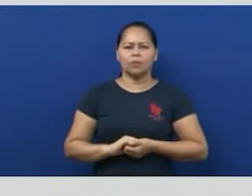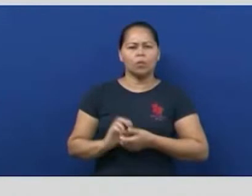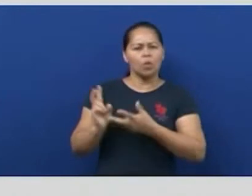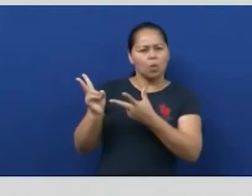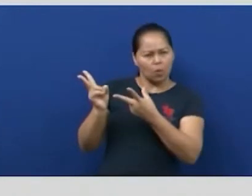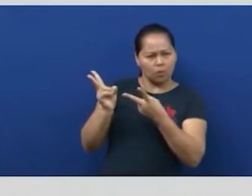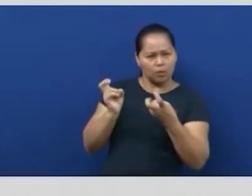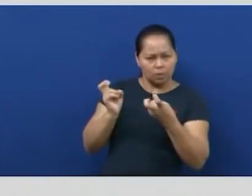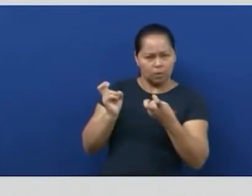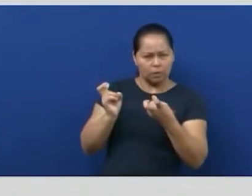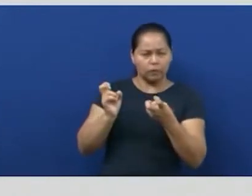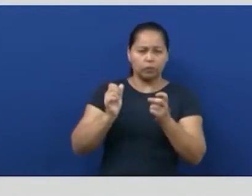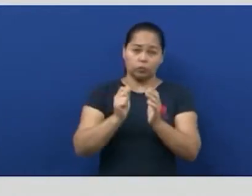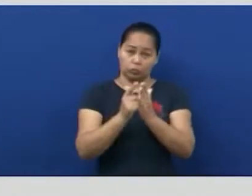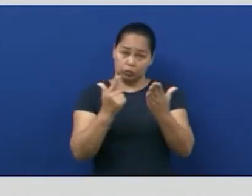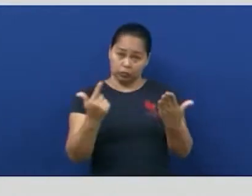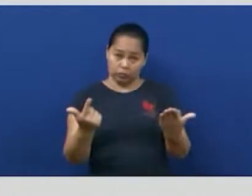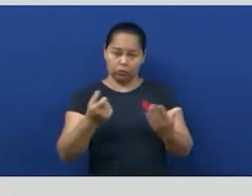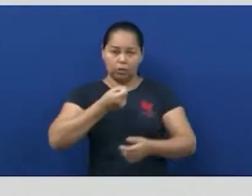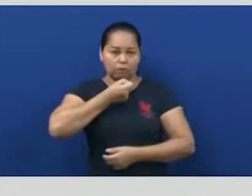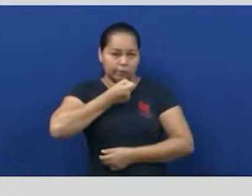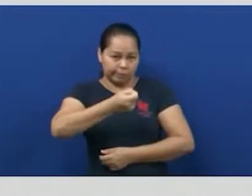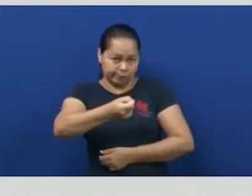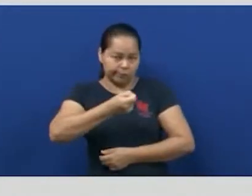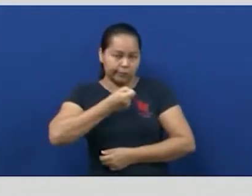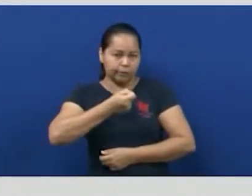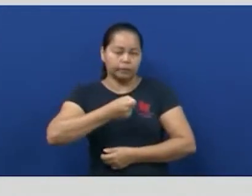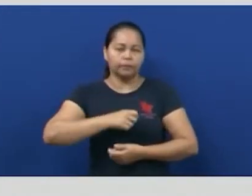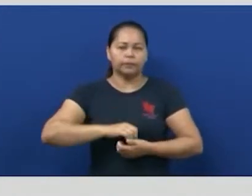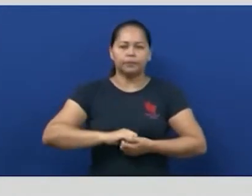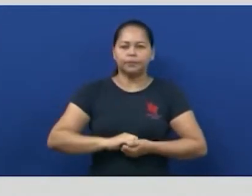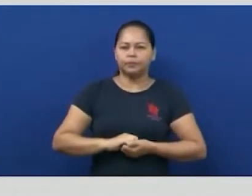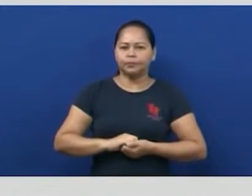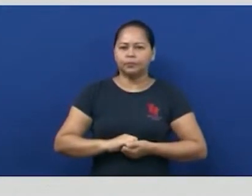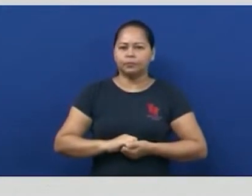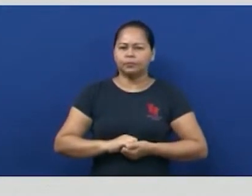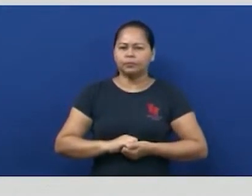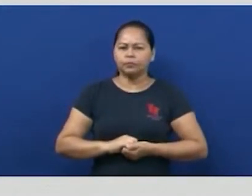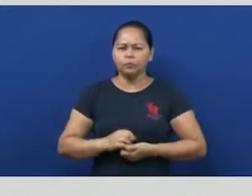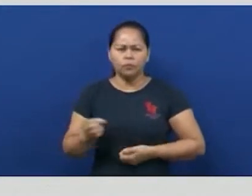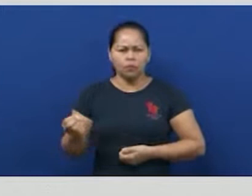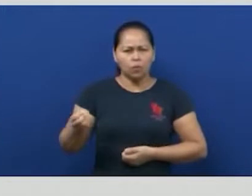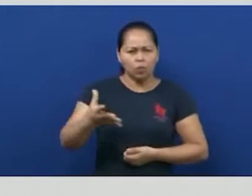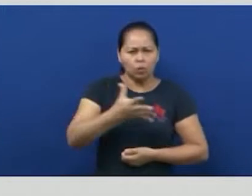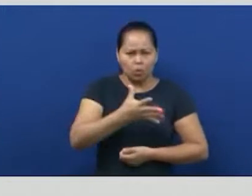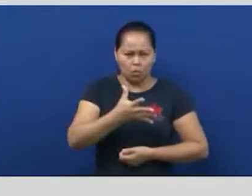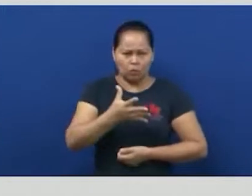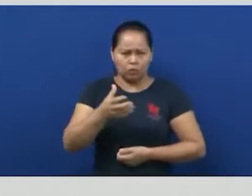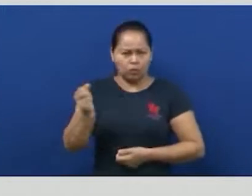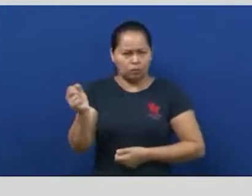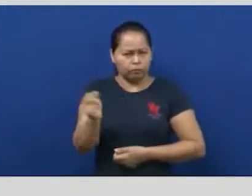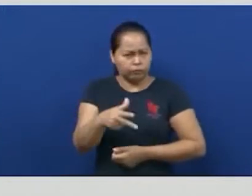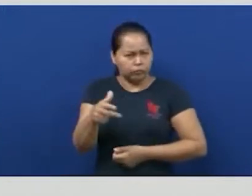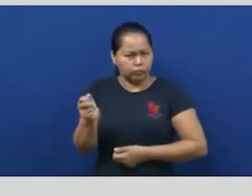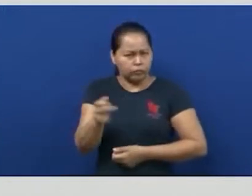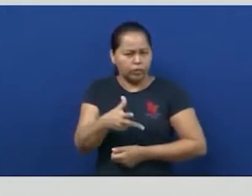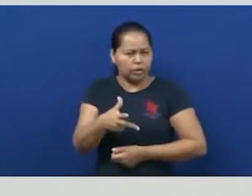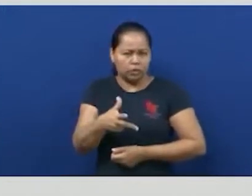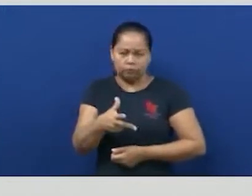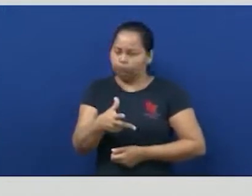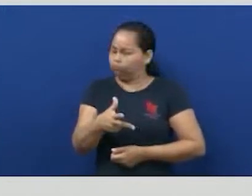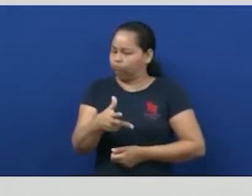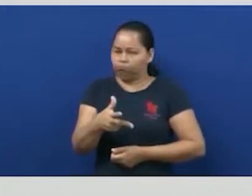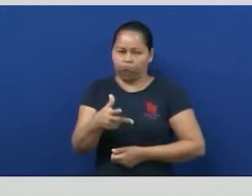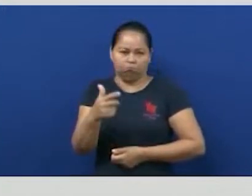Observe a manchete de uma reportagem. Um novo vírus não respeita a